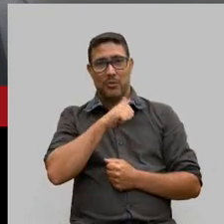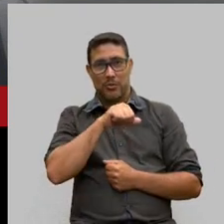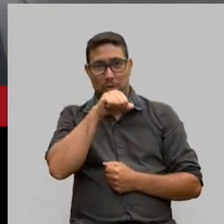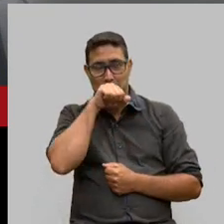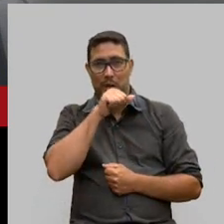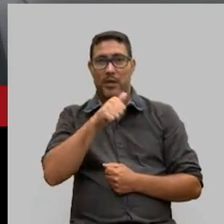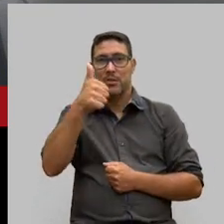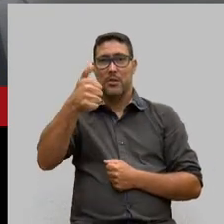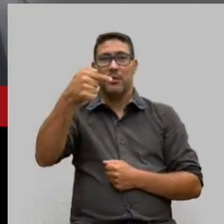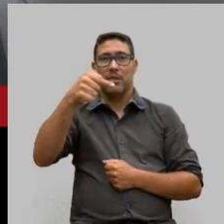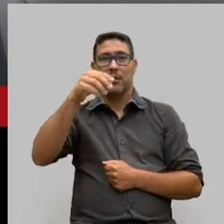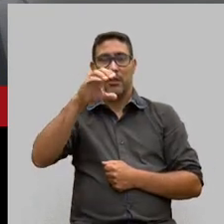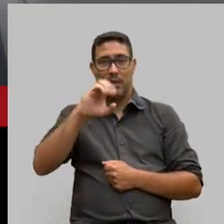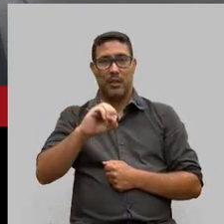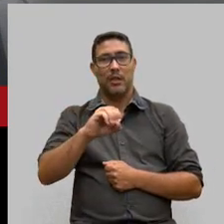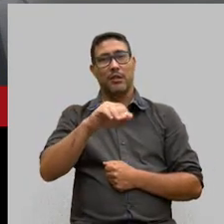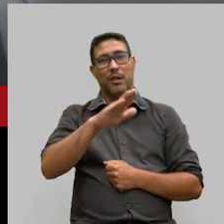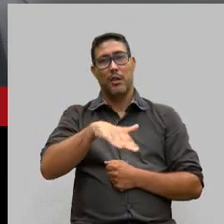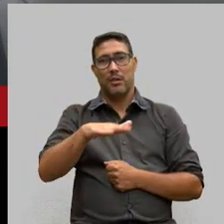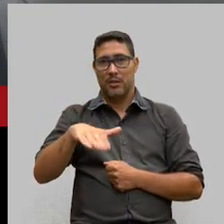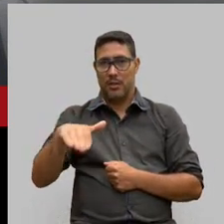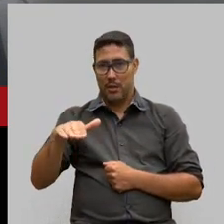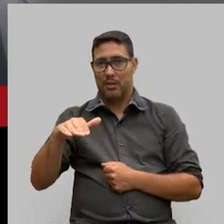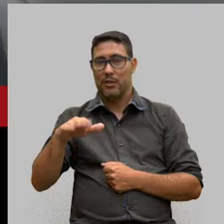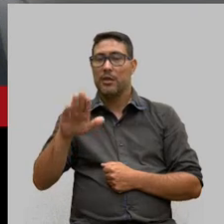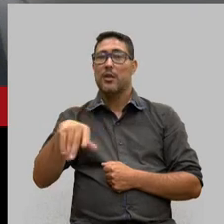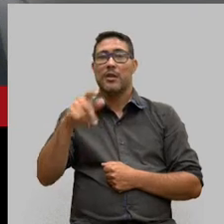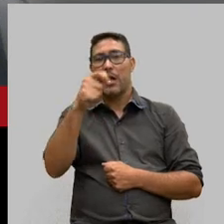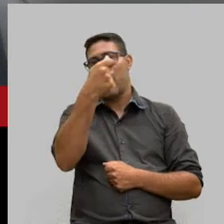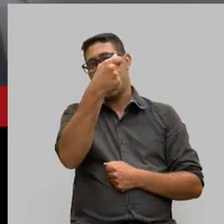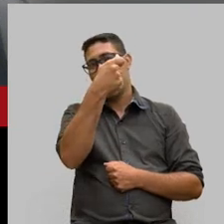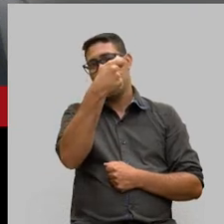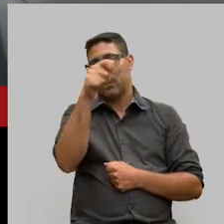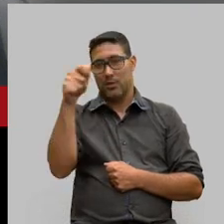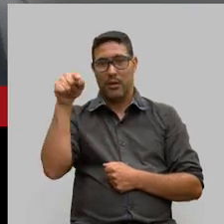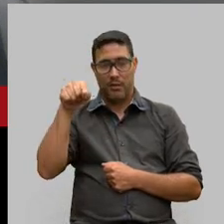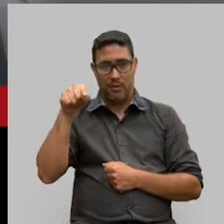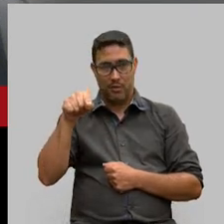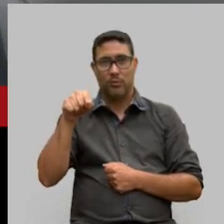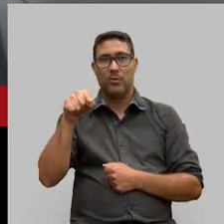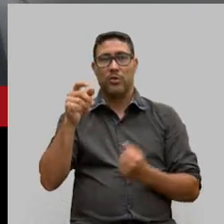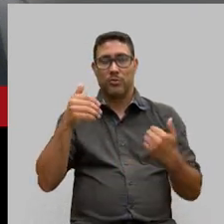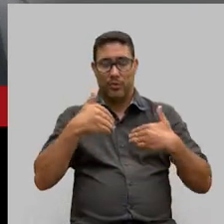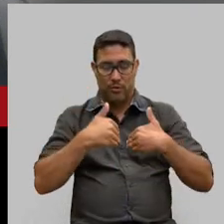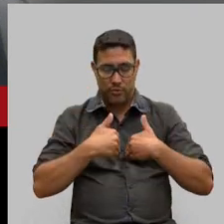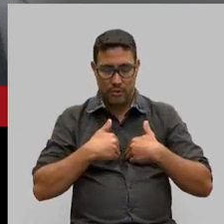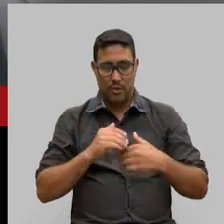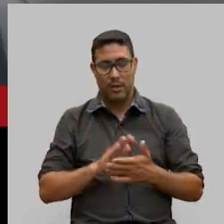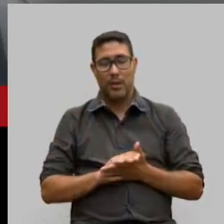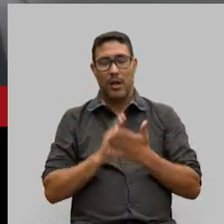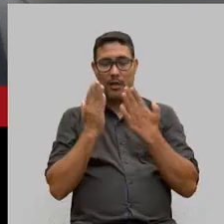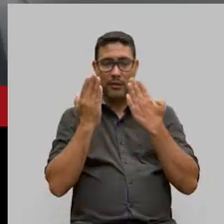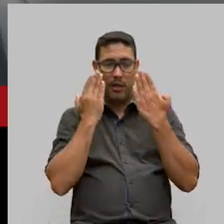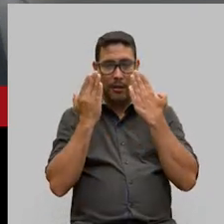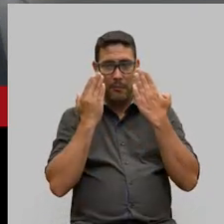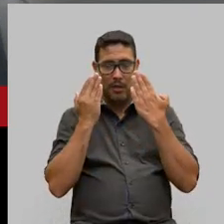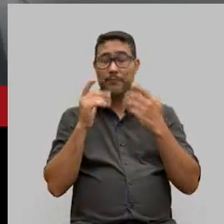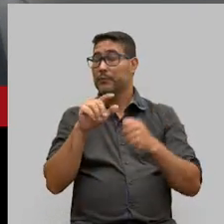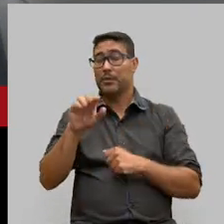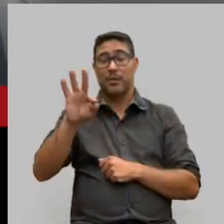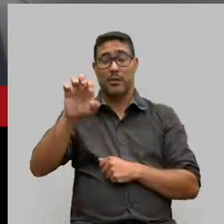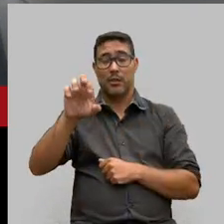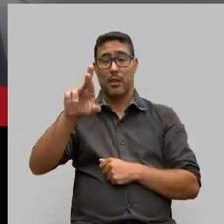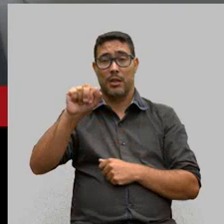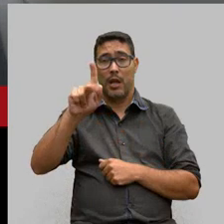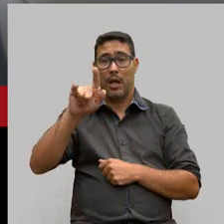crianças que são assistidas pela associação dos autistas e as terapias que nós fornecemos na associação é a